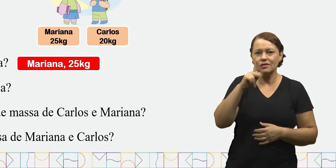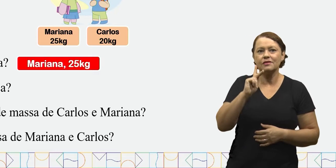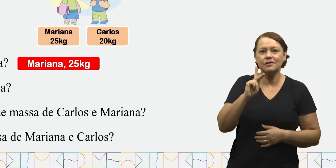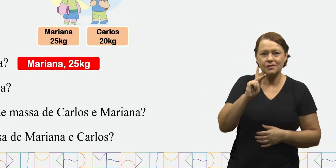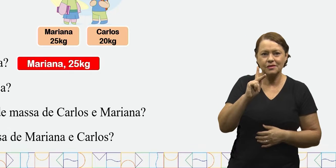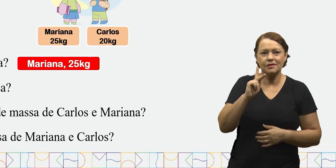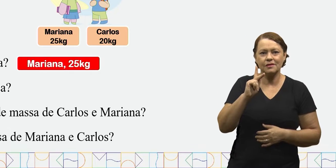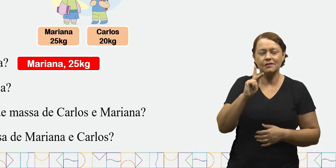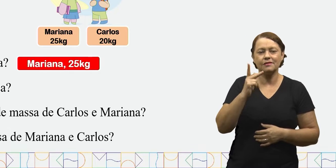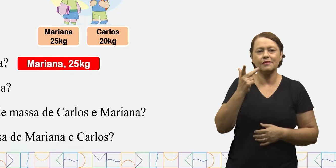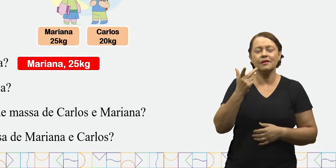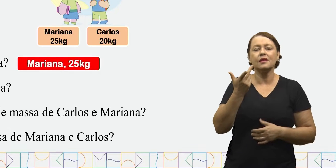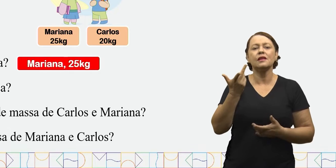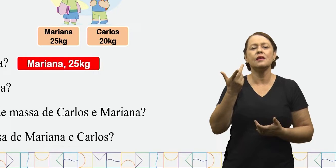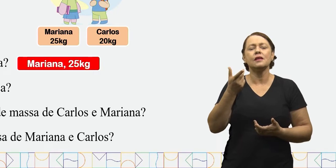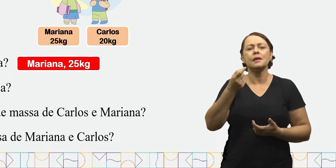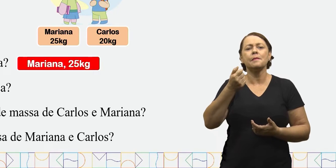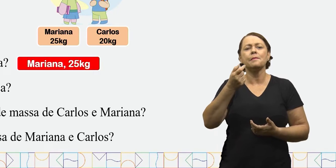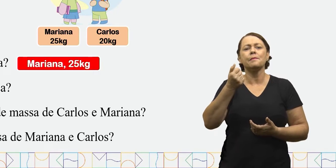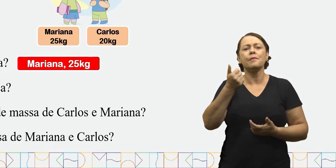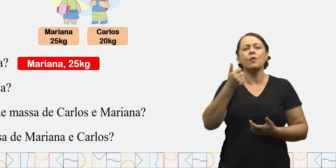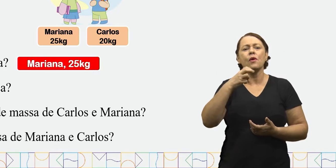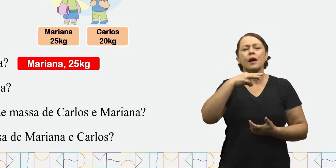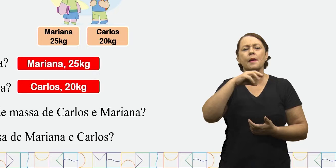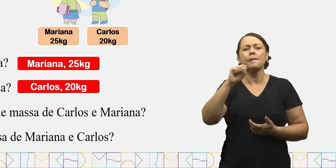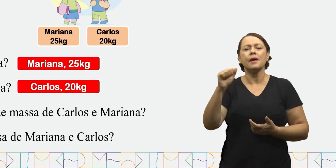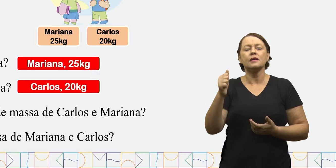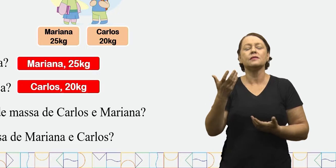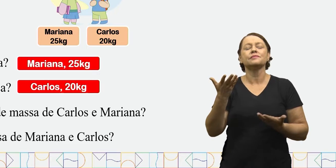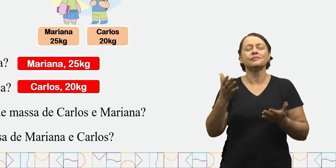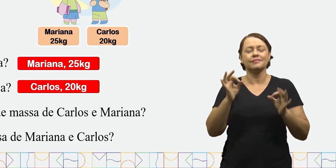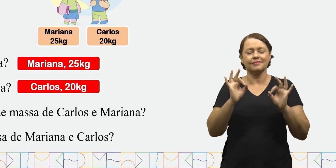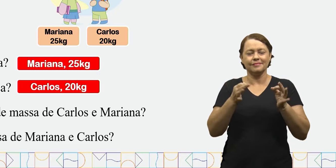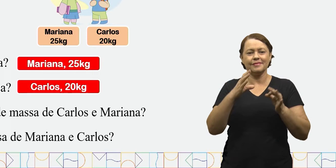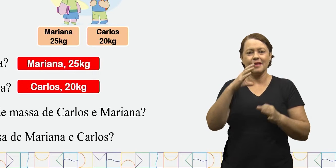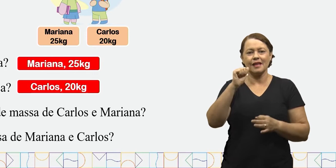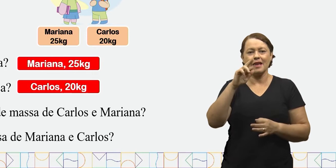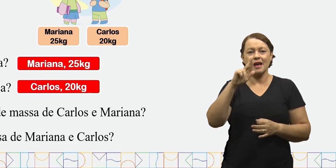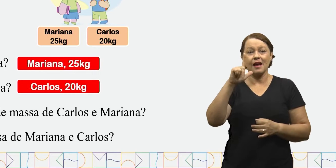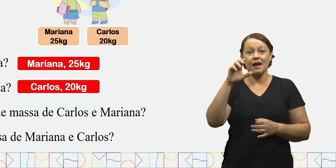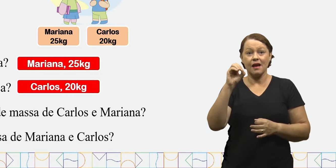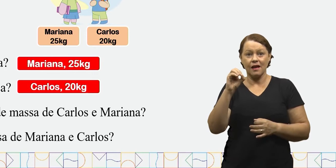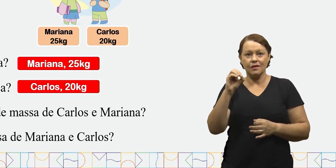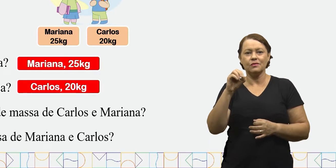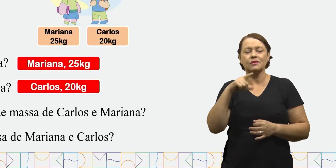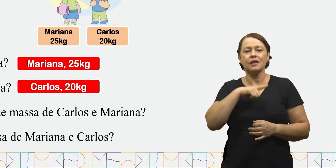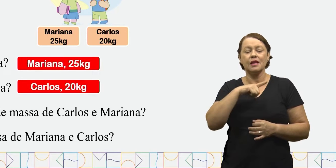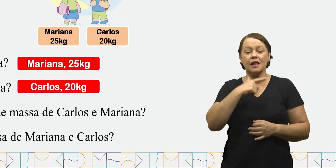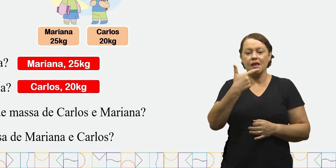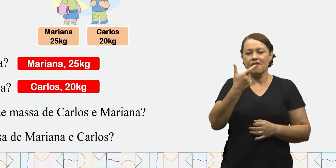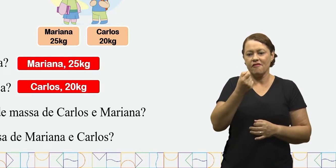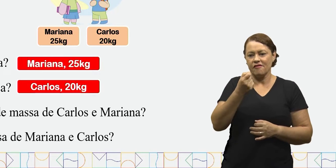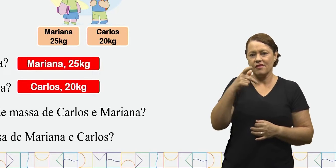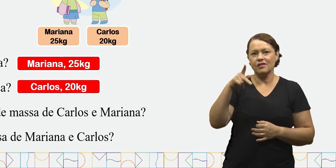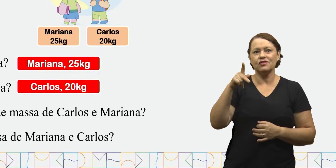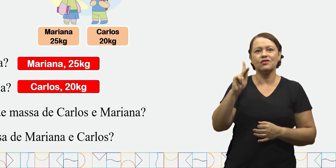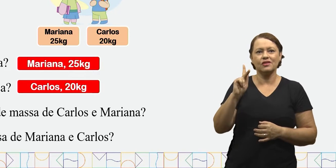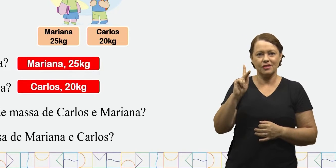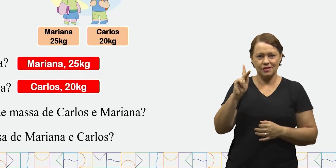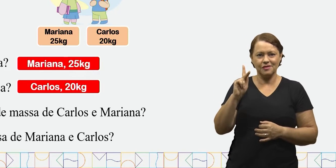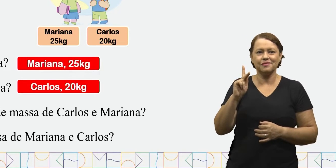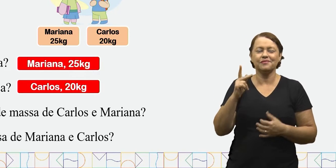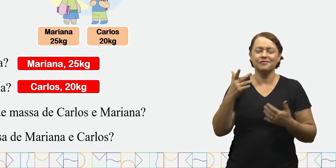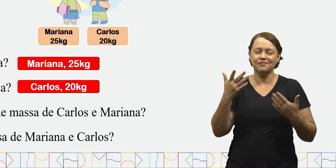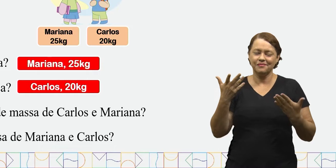quilos. E quem tem a menor massa? Isso, o Carlos pesando 20 quilos. Ele